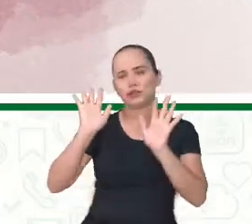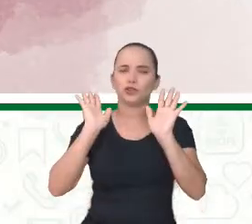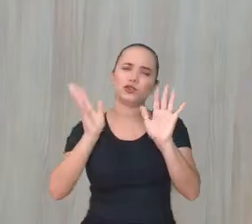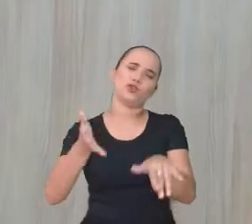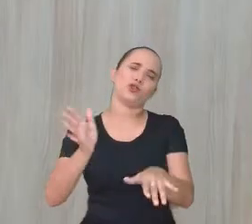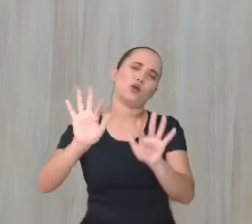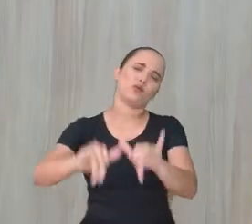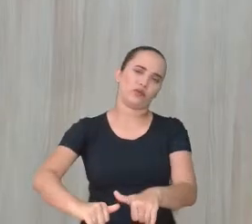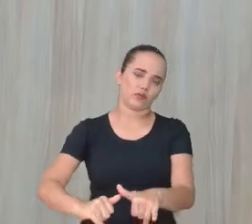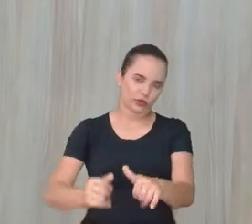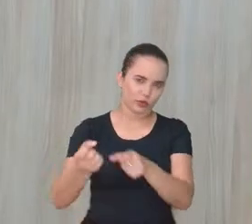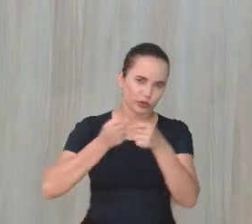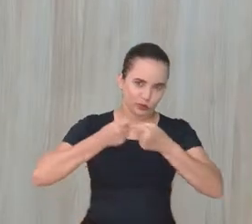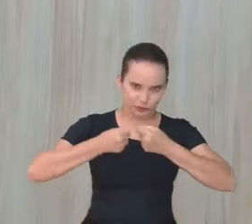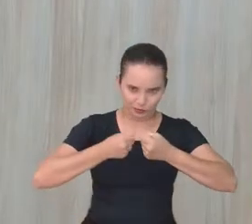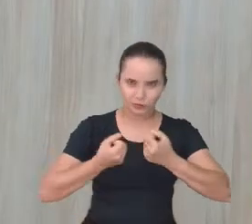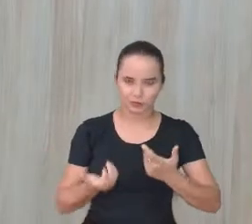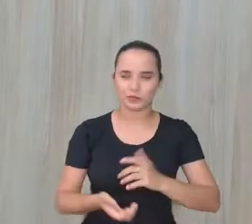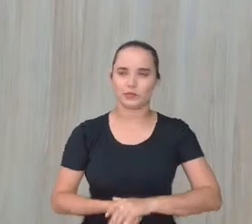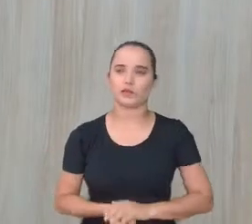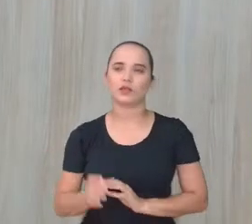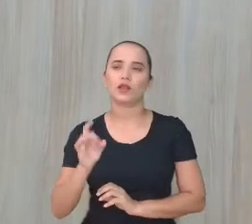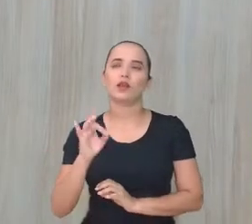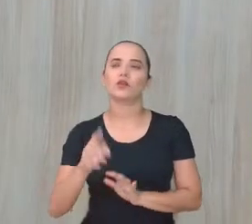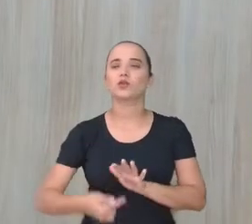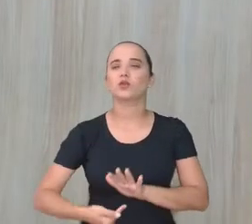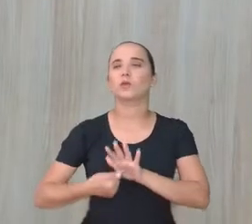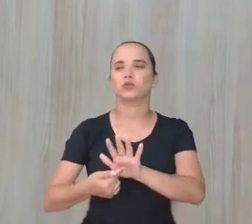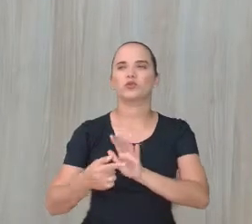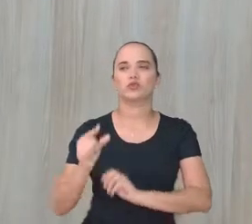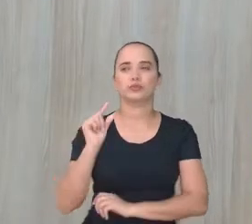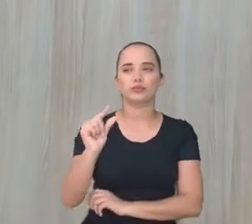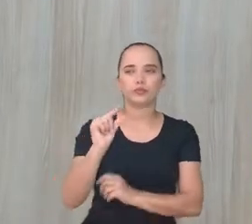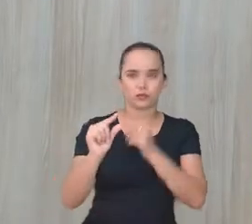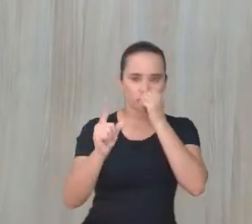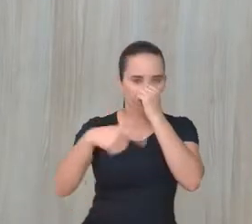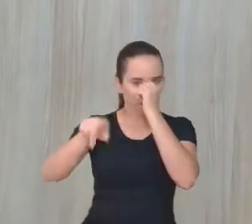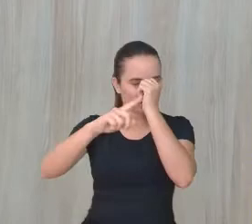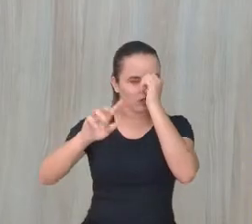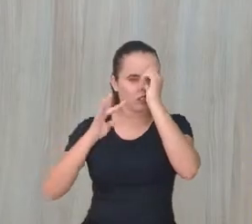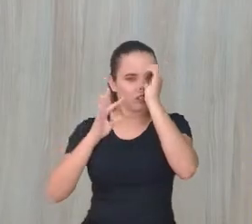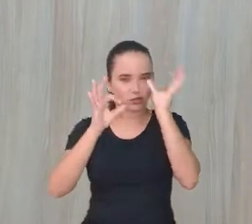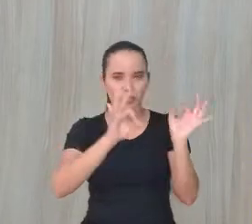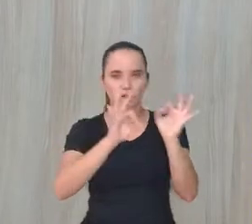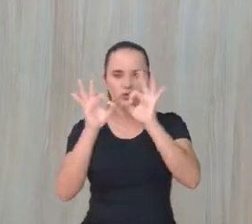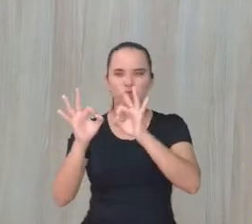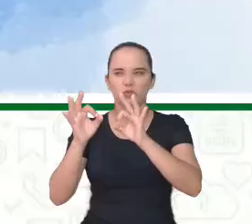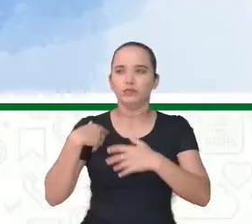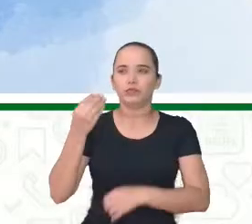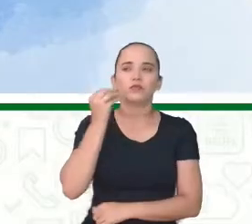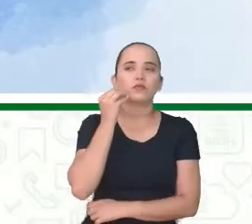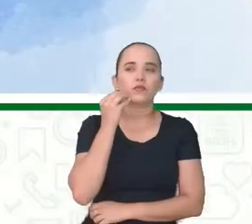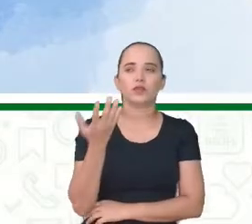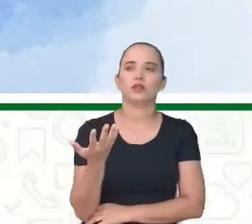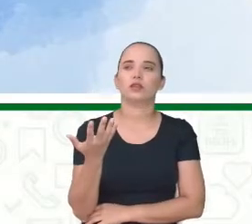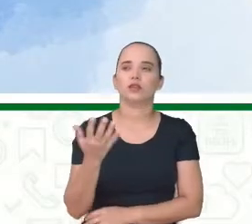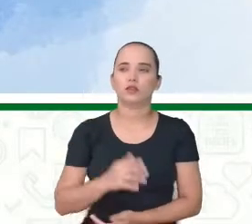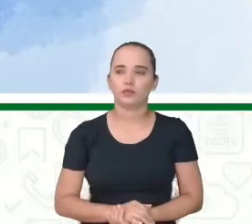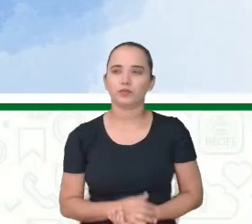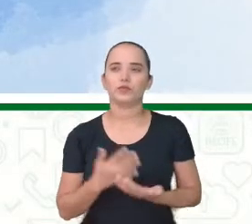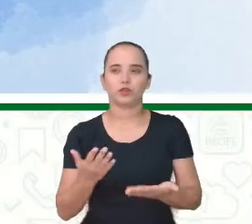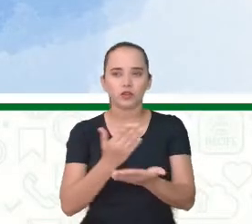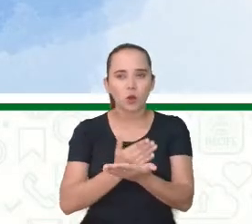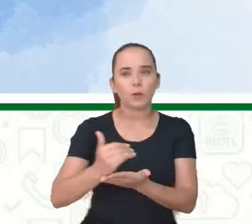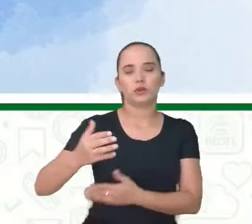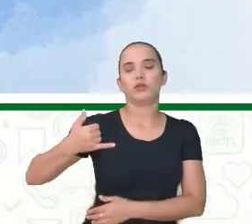da entrevista, né? Da fala. Eu botei esse comecinho para que vocês vejam o começo. Bora ver se dá para pegar esse comecinho. 9 anos de idade.